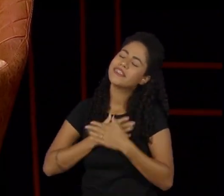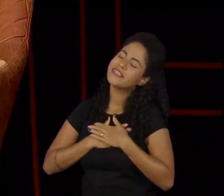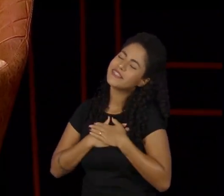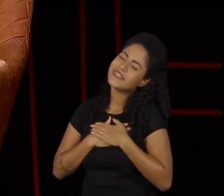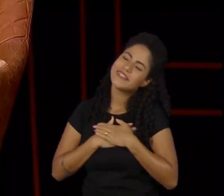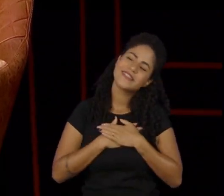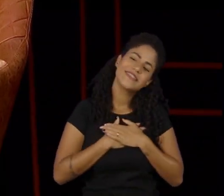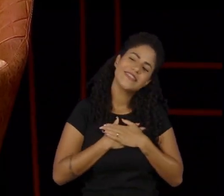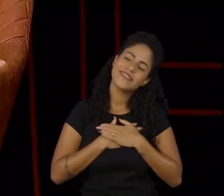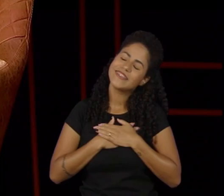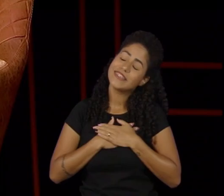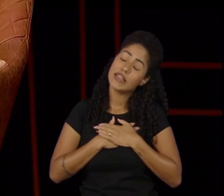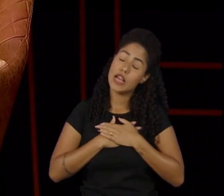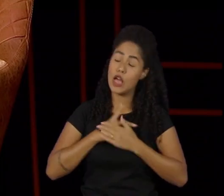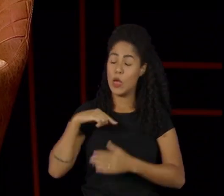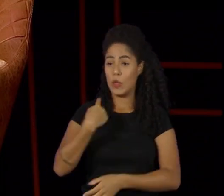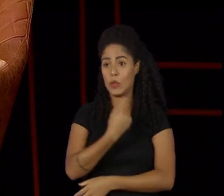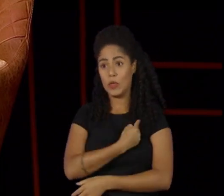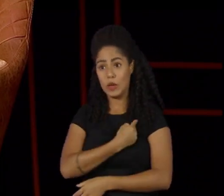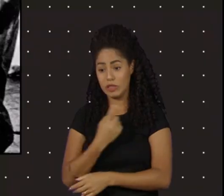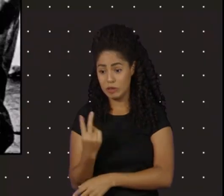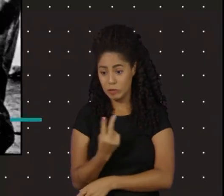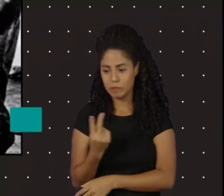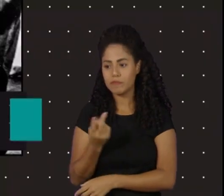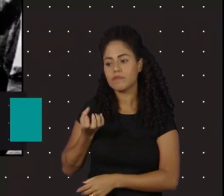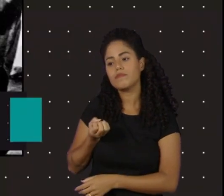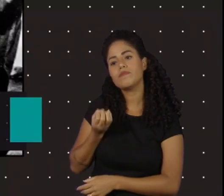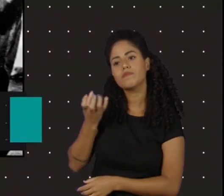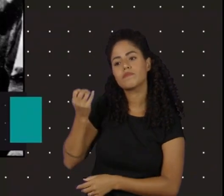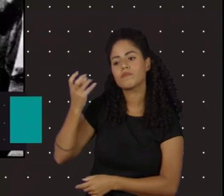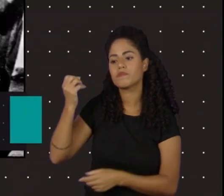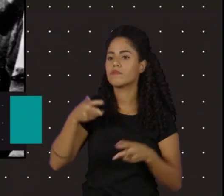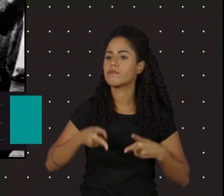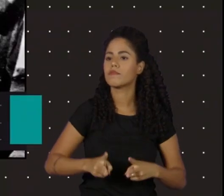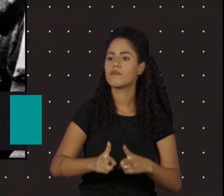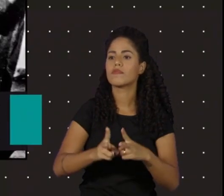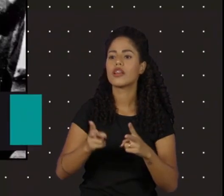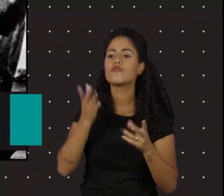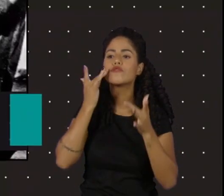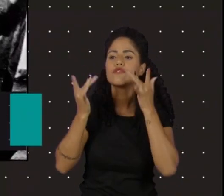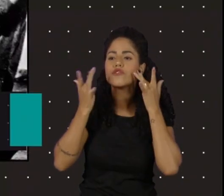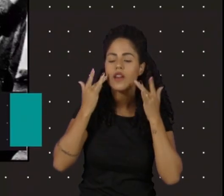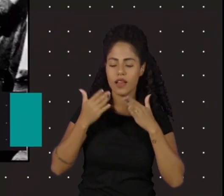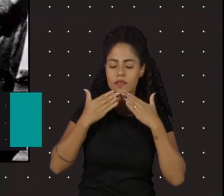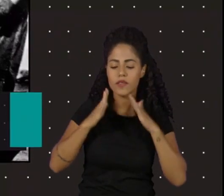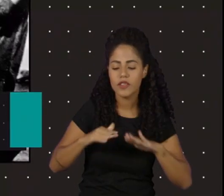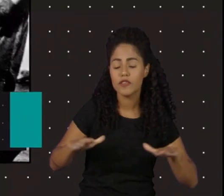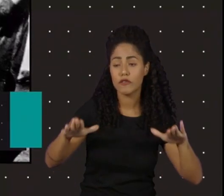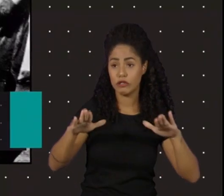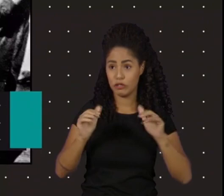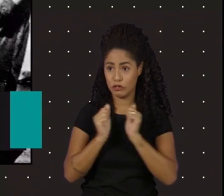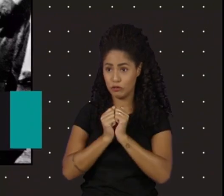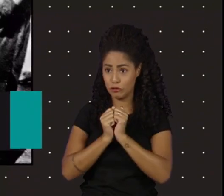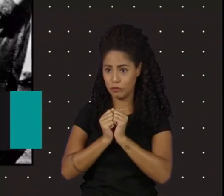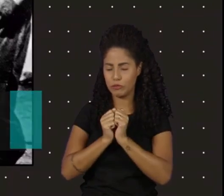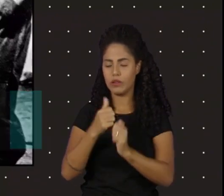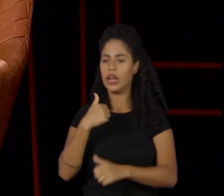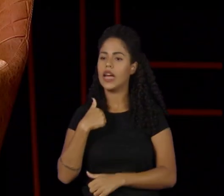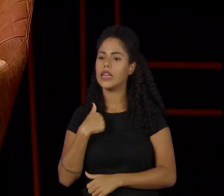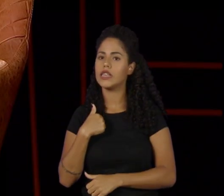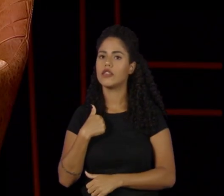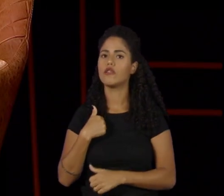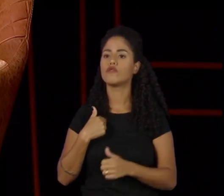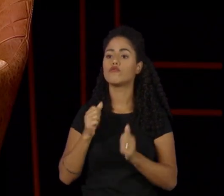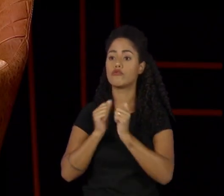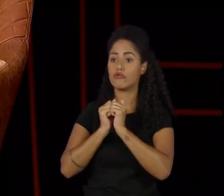Xaxá. Puta, nós viajamos também com teatro infantil. Eu e o Xaxá,